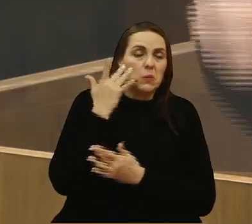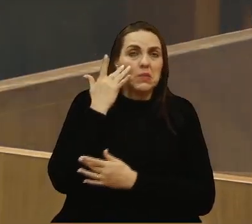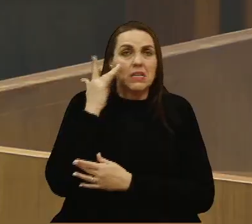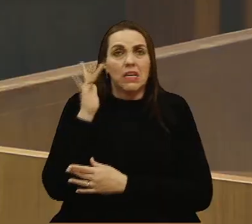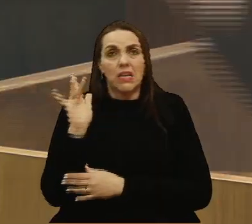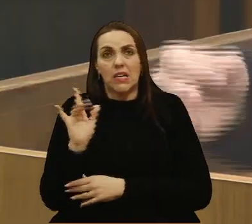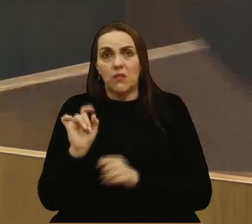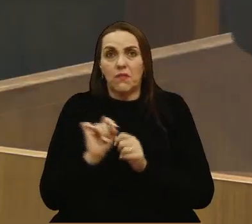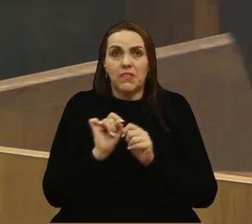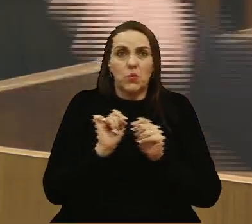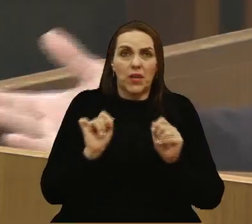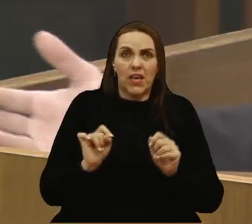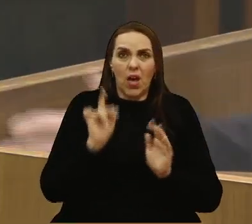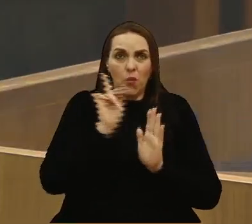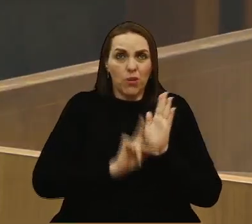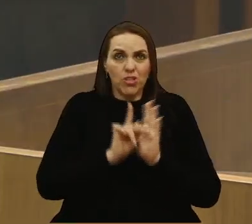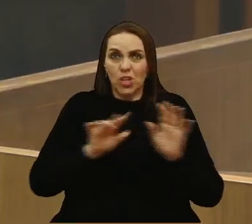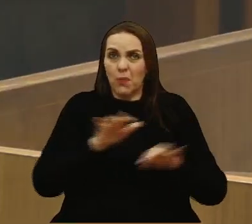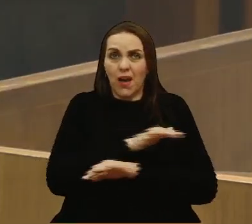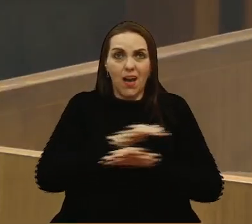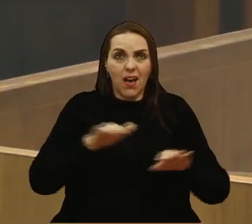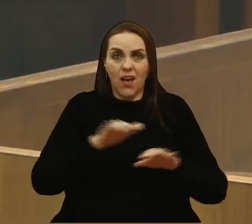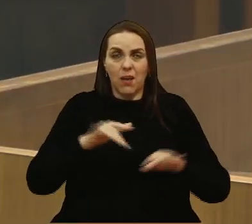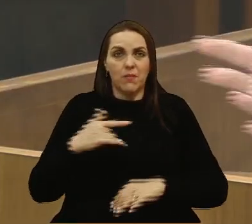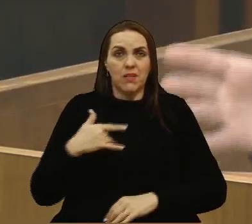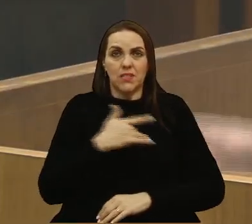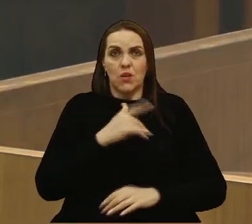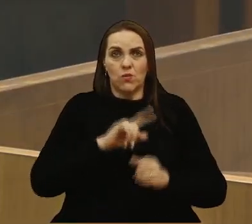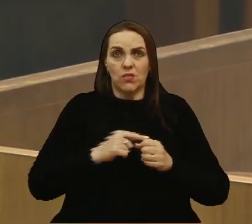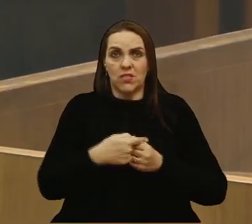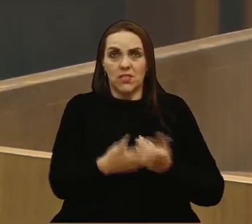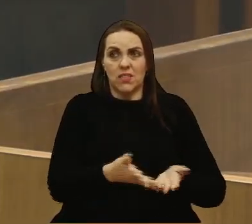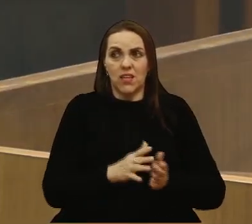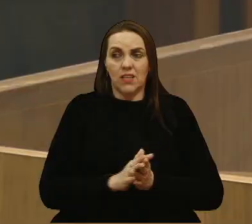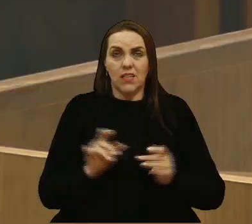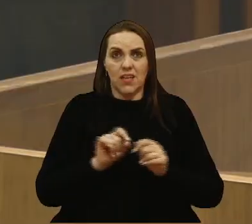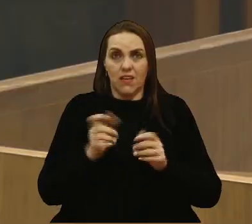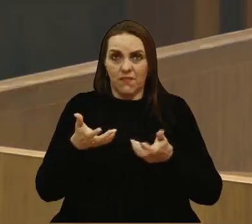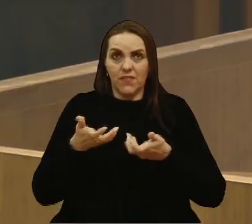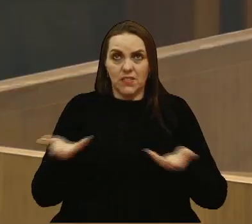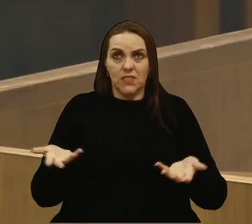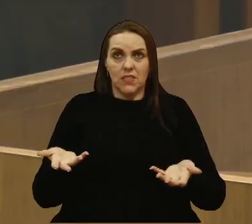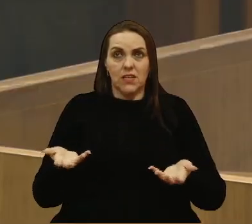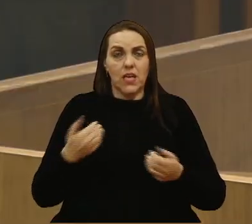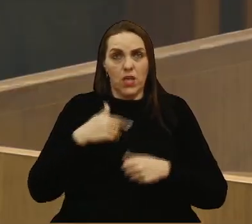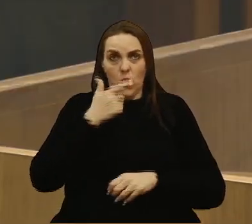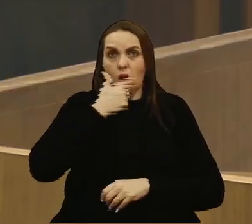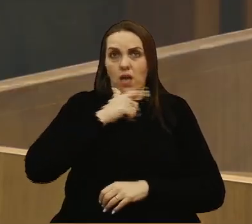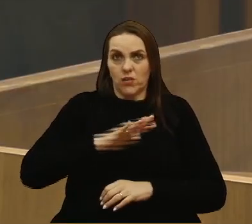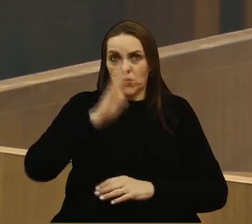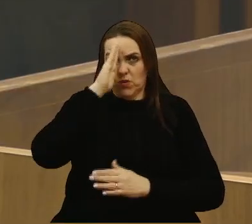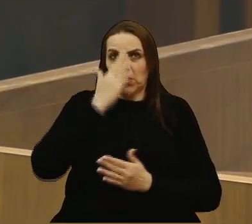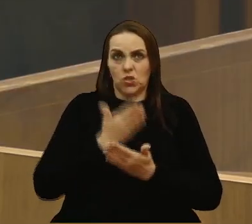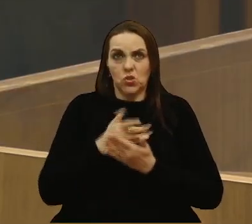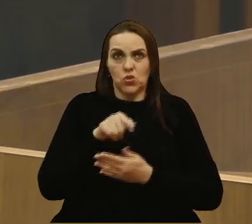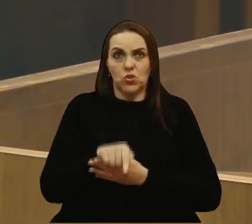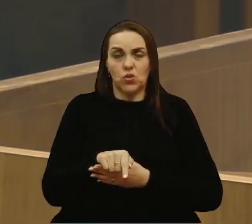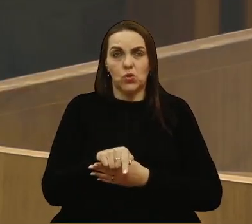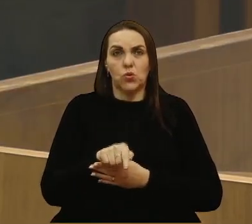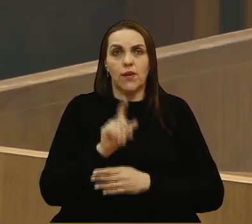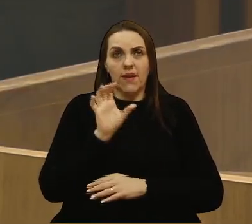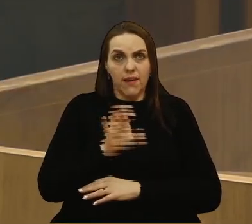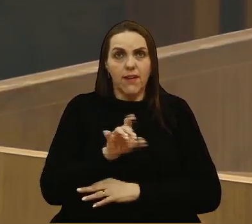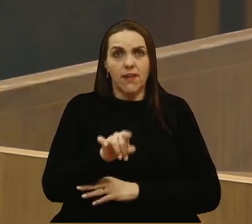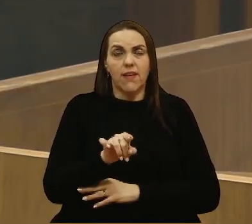fazer. Isso é um projeto para acabar com a saúde da nossa cidade. O que os caras querem fazer, eu acho, vereador, acredito eu, que isso